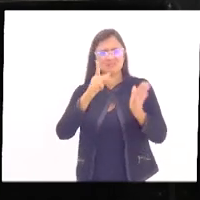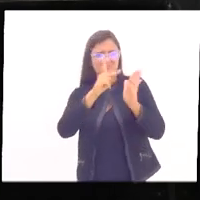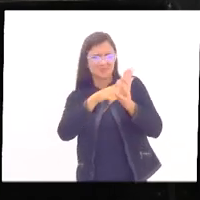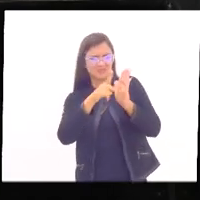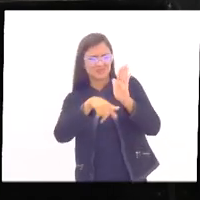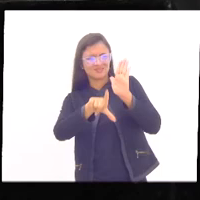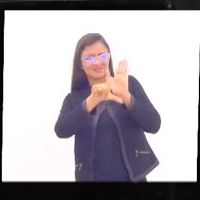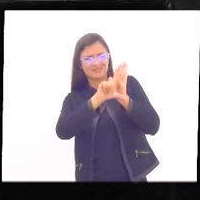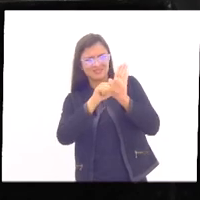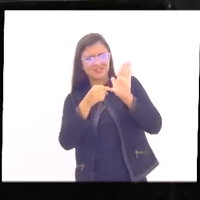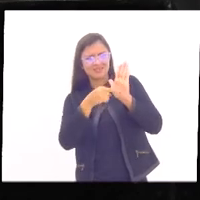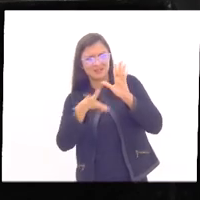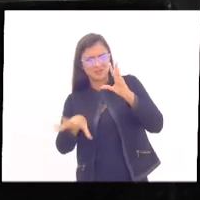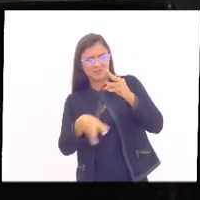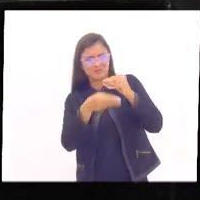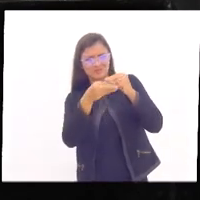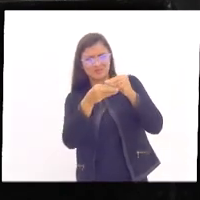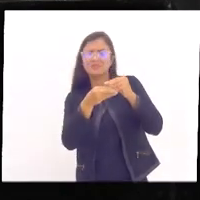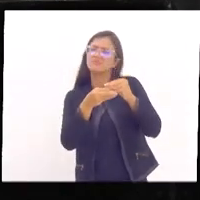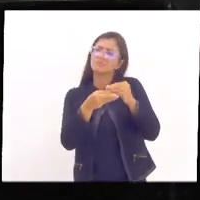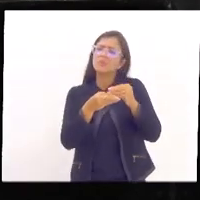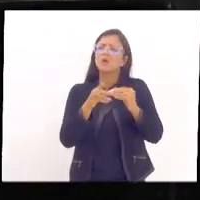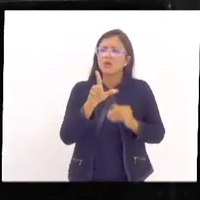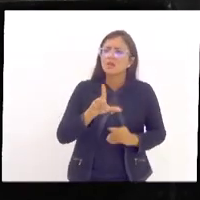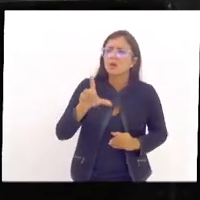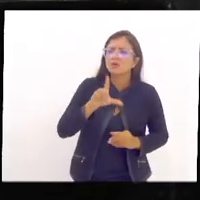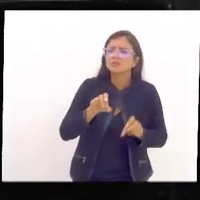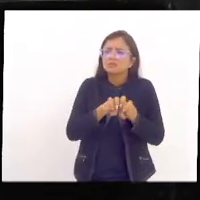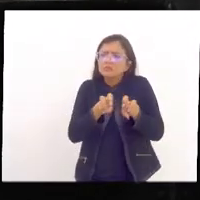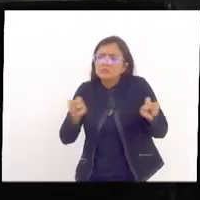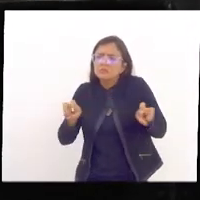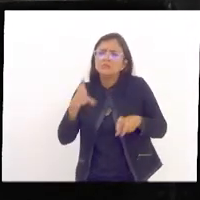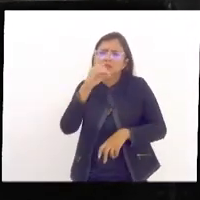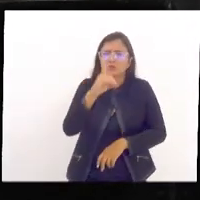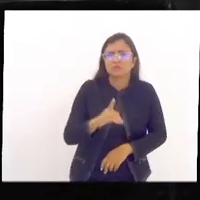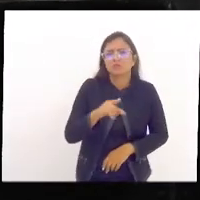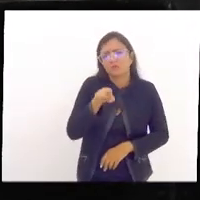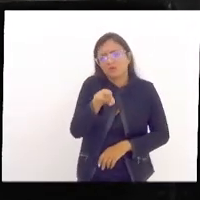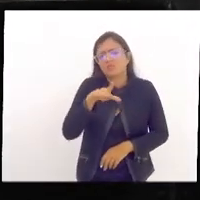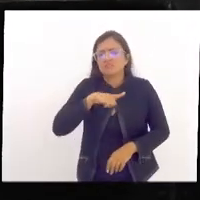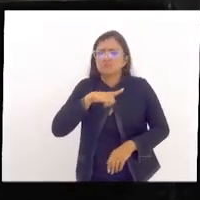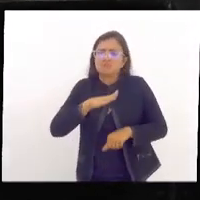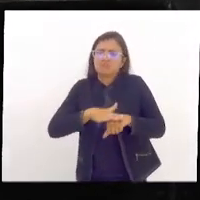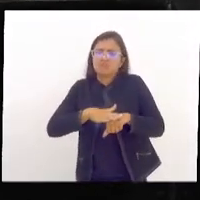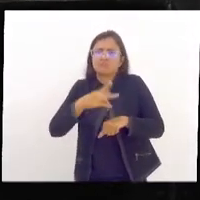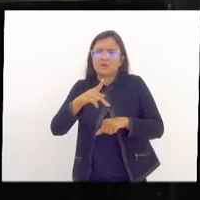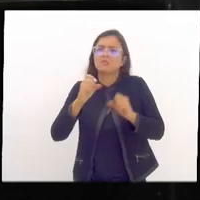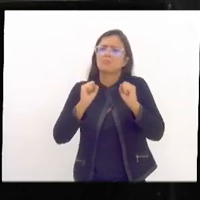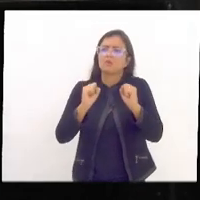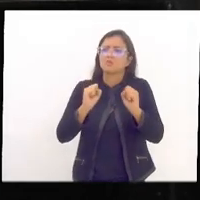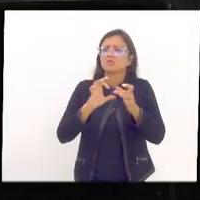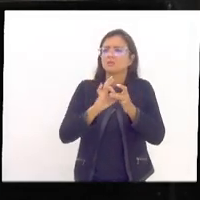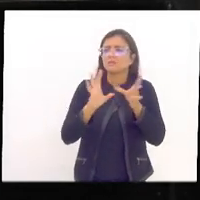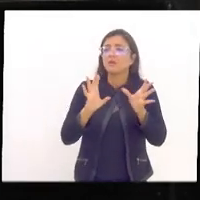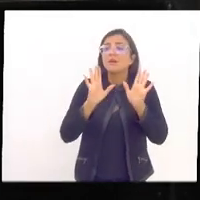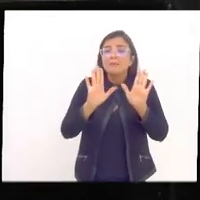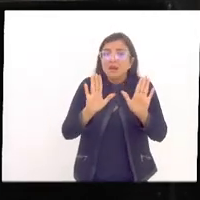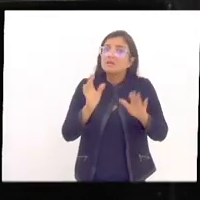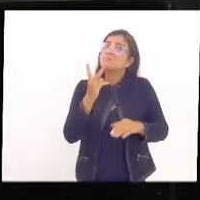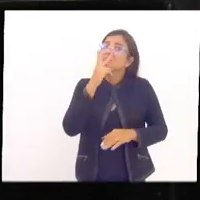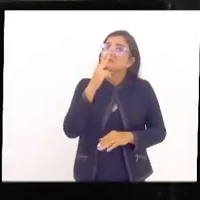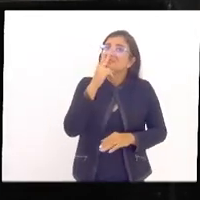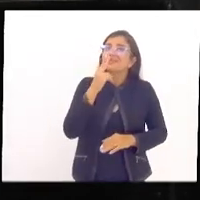projeto de lei complementar. É óbvio que a mesa diretora tem autonomia para isso, mas também me parece que seja